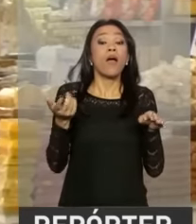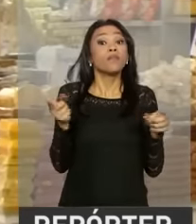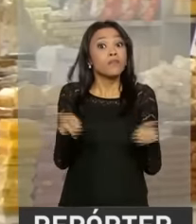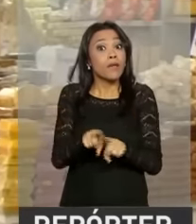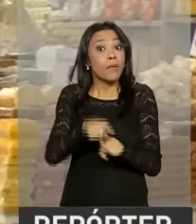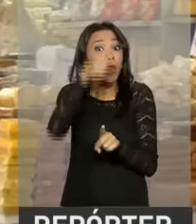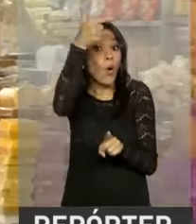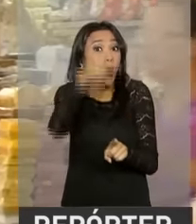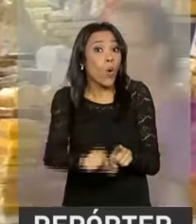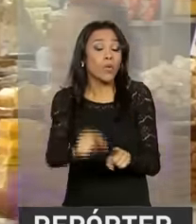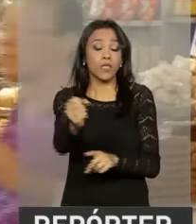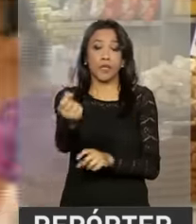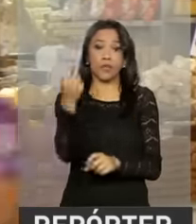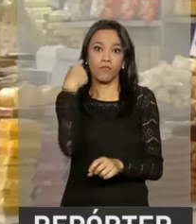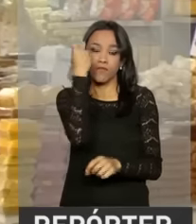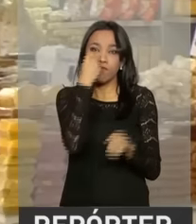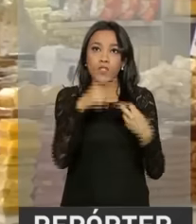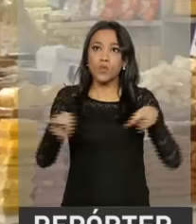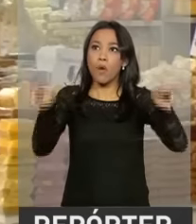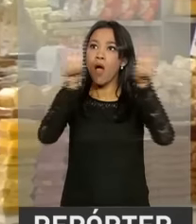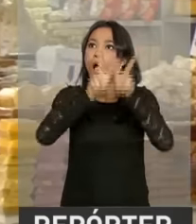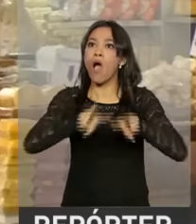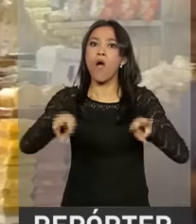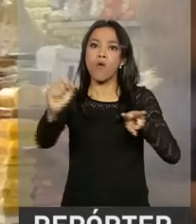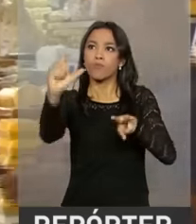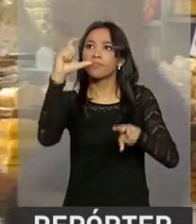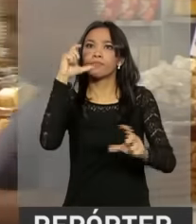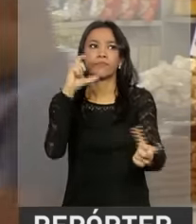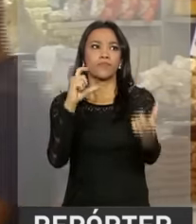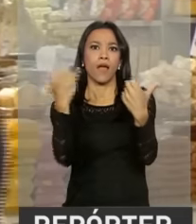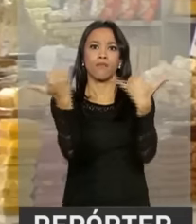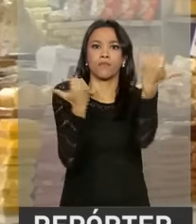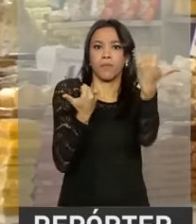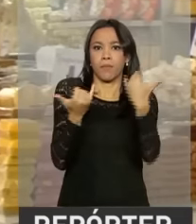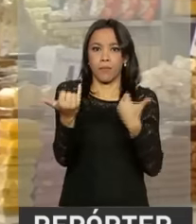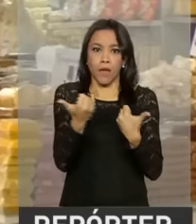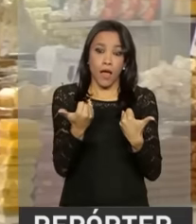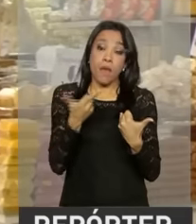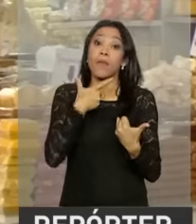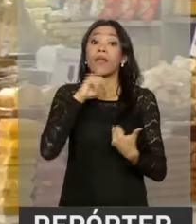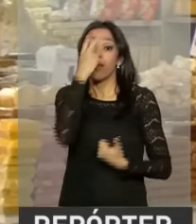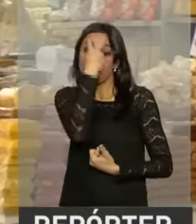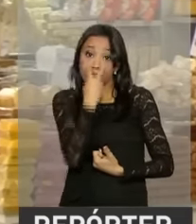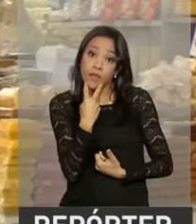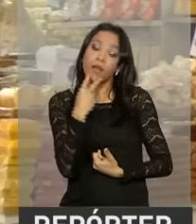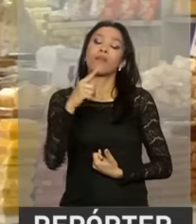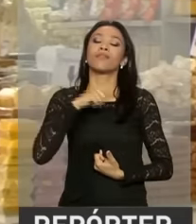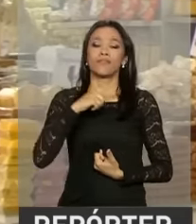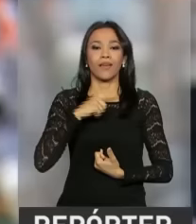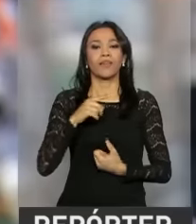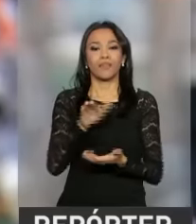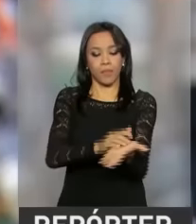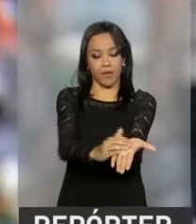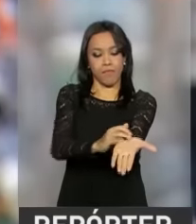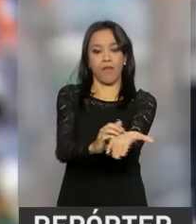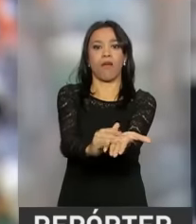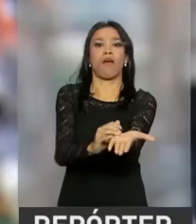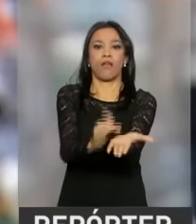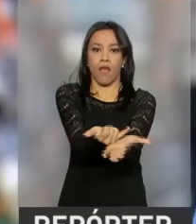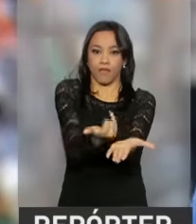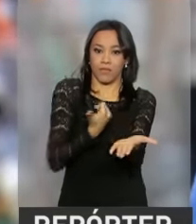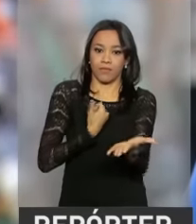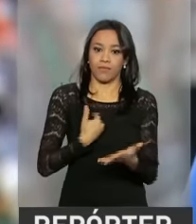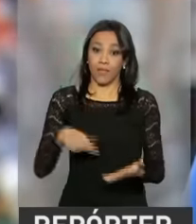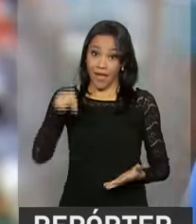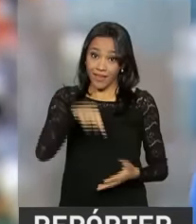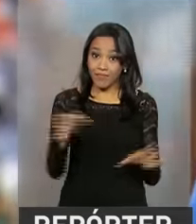da sinalização visual. E para aqueles que não têm a visão, nós teremos ainda a sinalização em braille. E aqui termina o